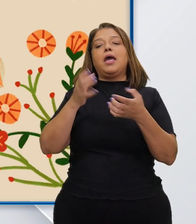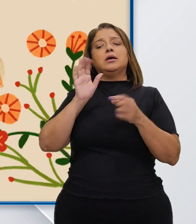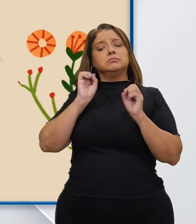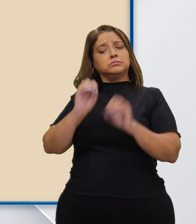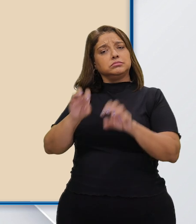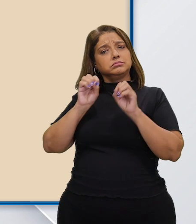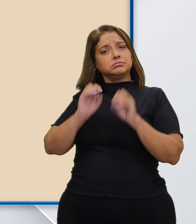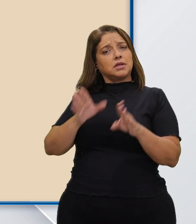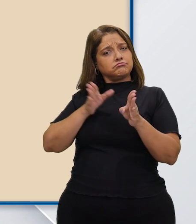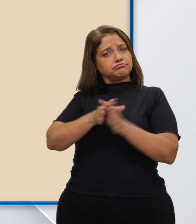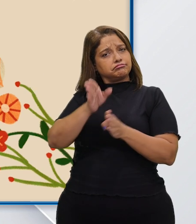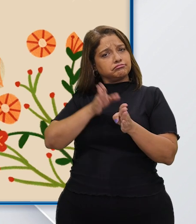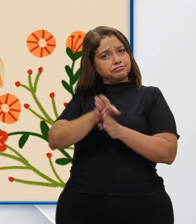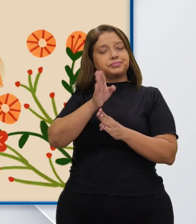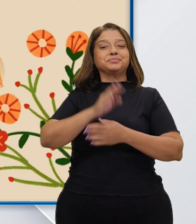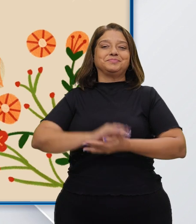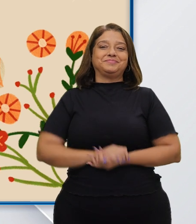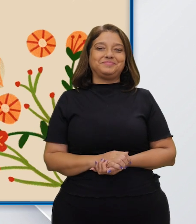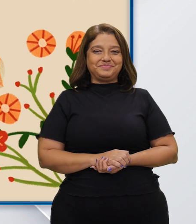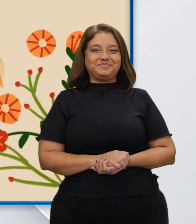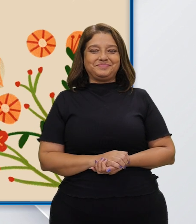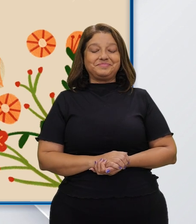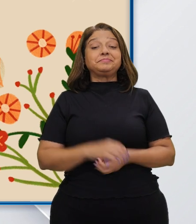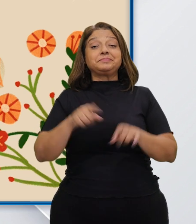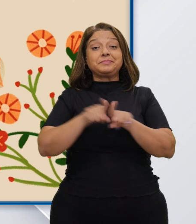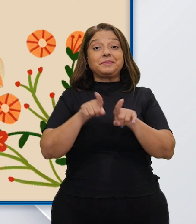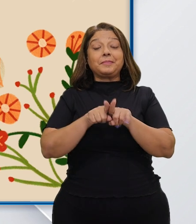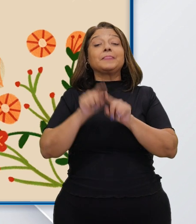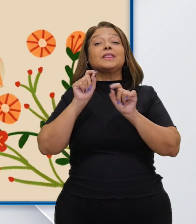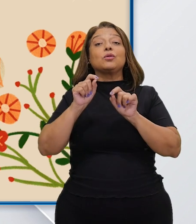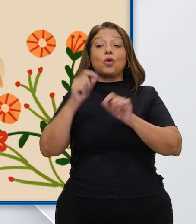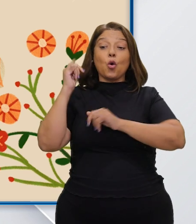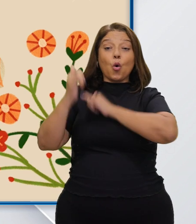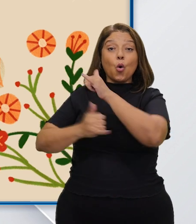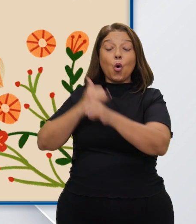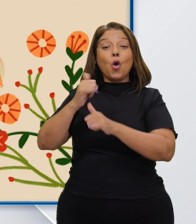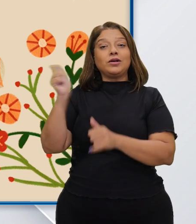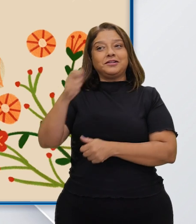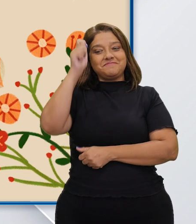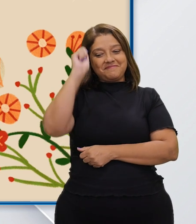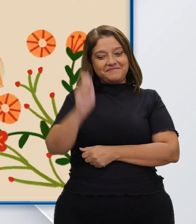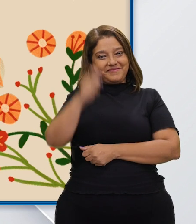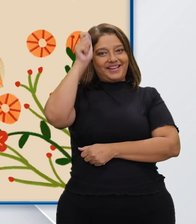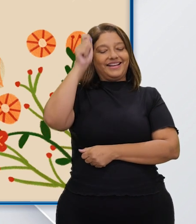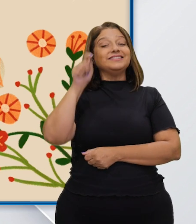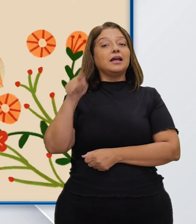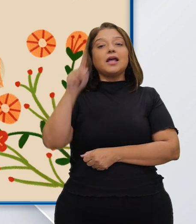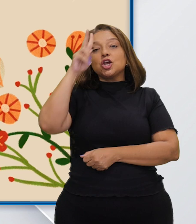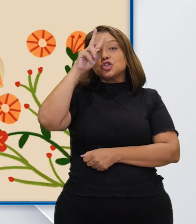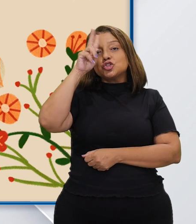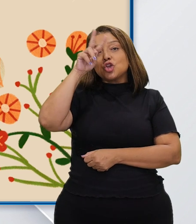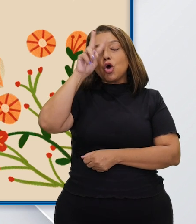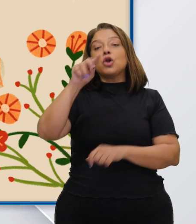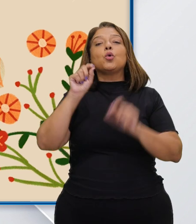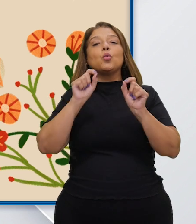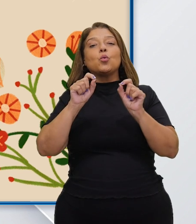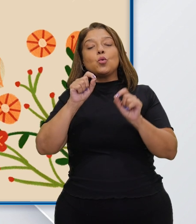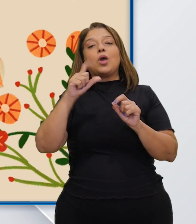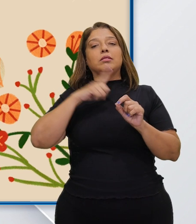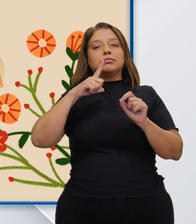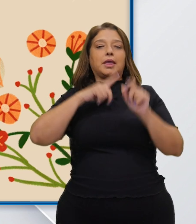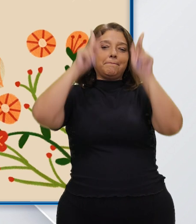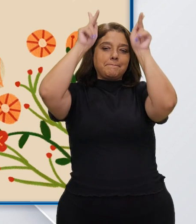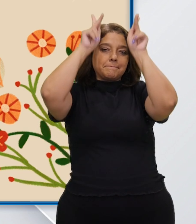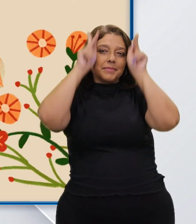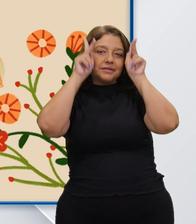moral. Olha, temos os contos de fadas, os que narram histórias que envolvem